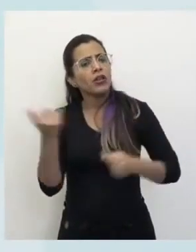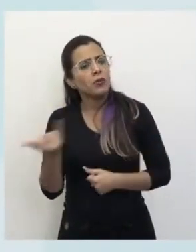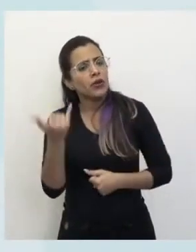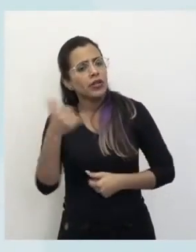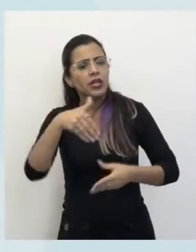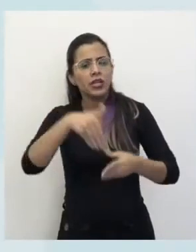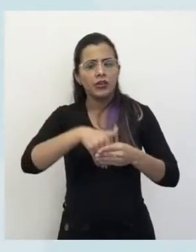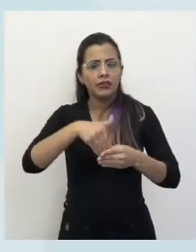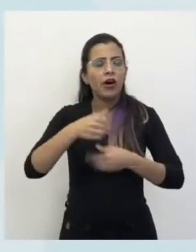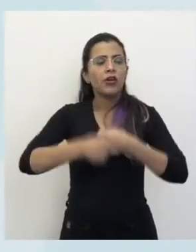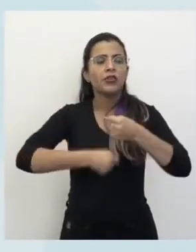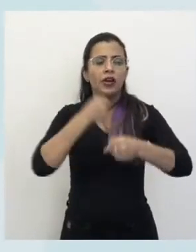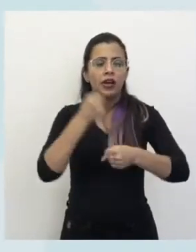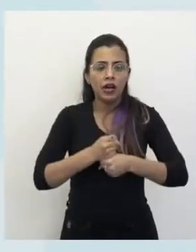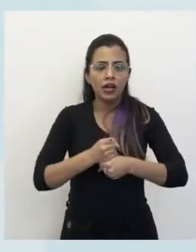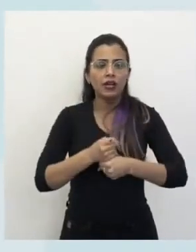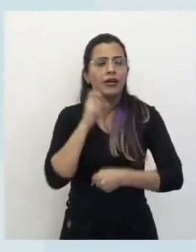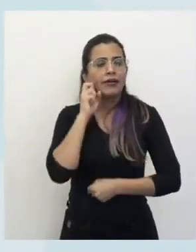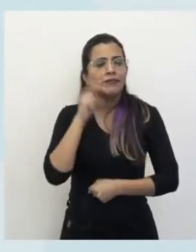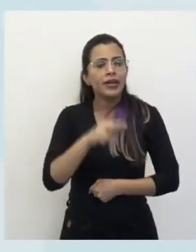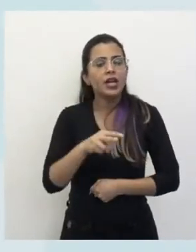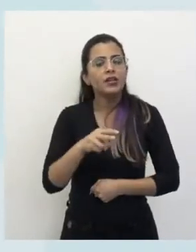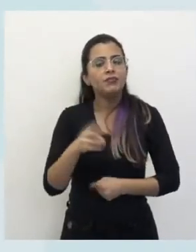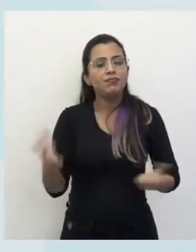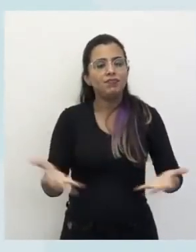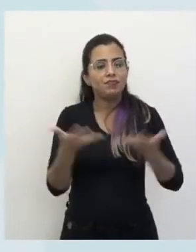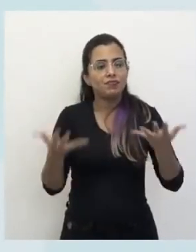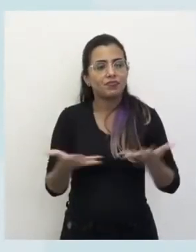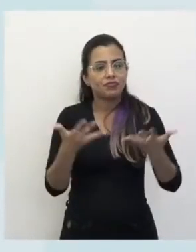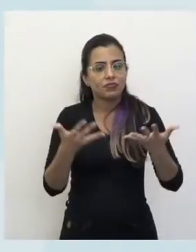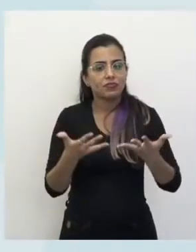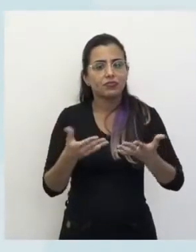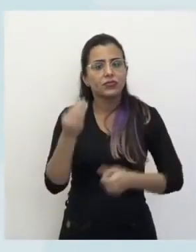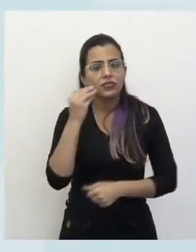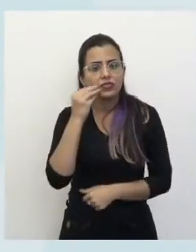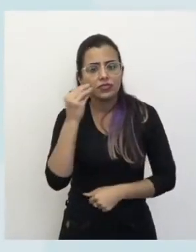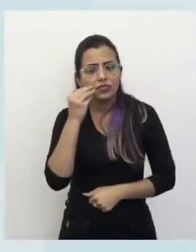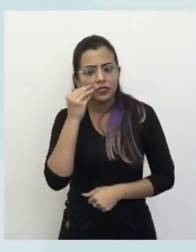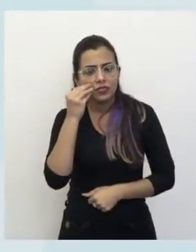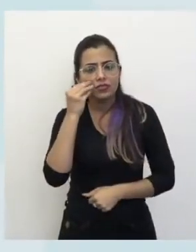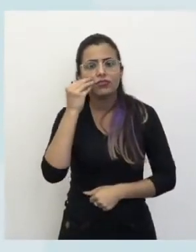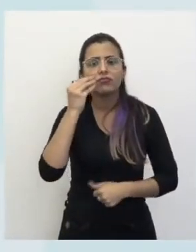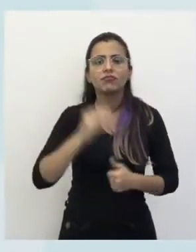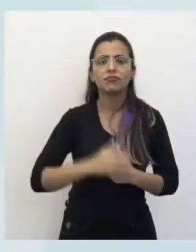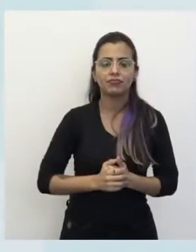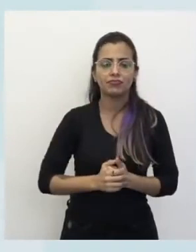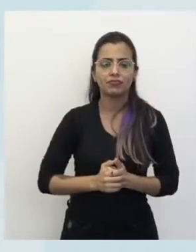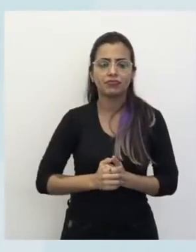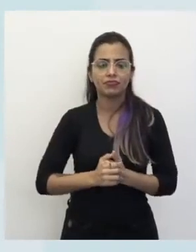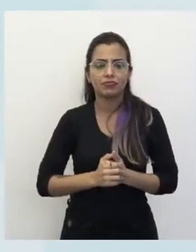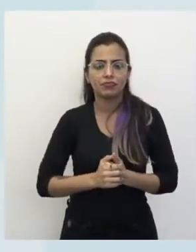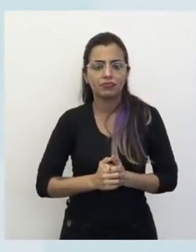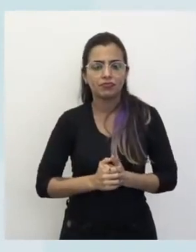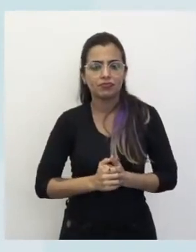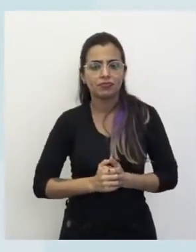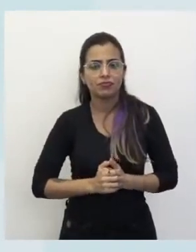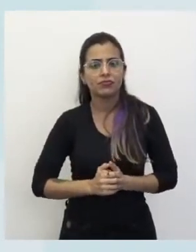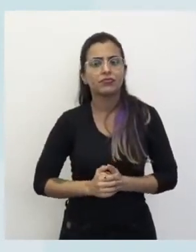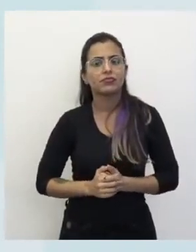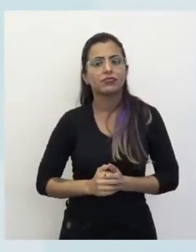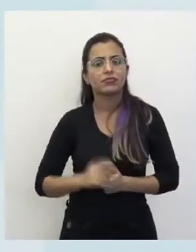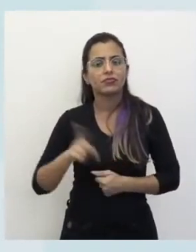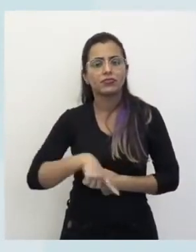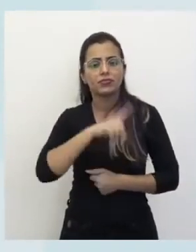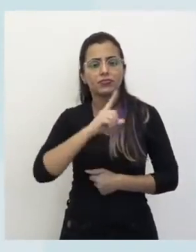inúmeras campanhas de conscientização a eleitores. Tentativas de estabelecer um processo democrático fidedigno consciente. Excluir da